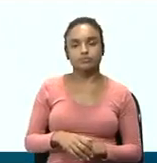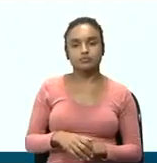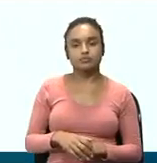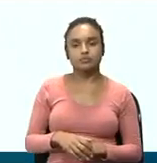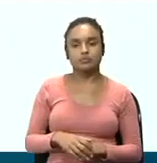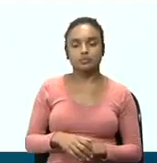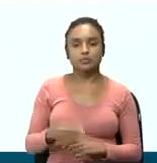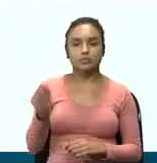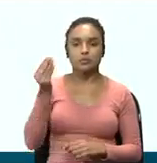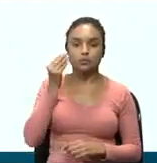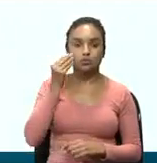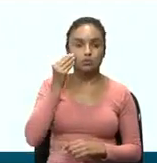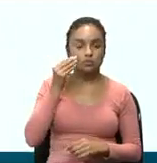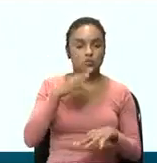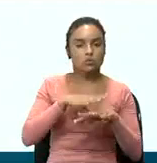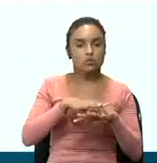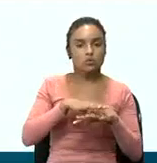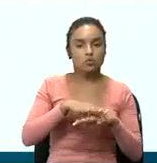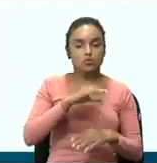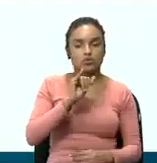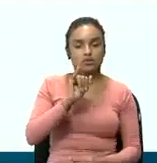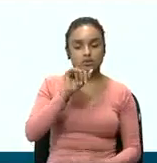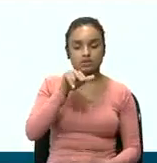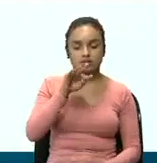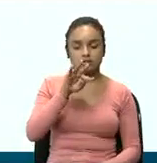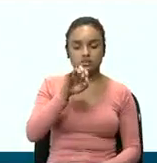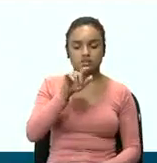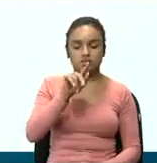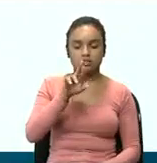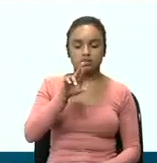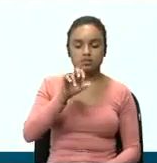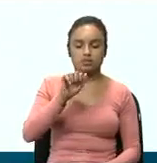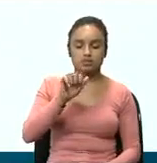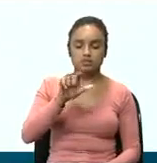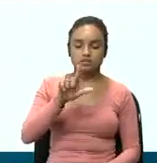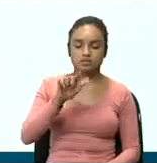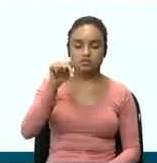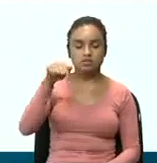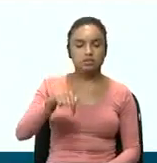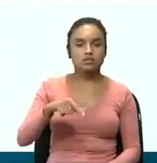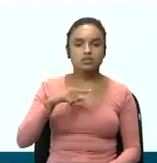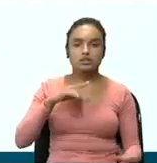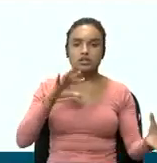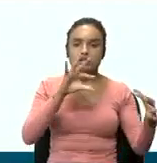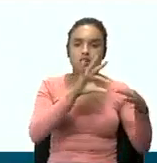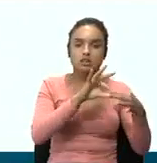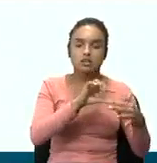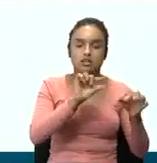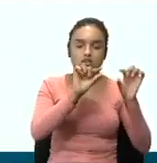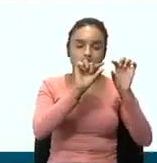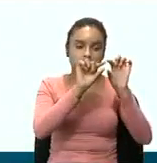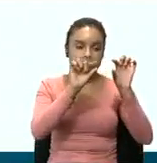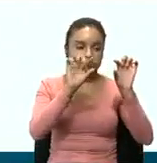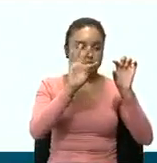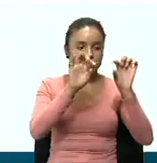nós vamos considerar uma função que está associada ao termo